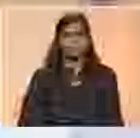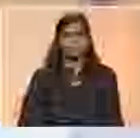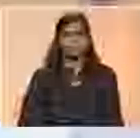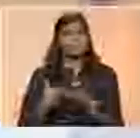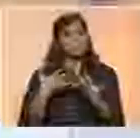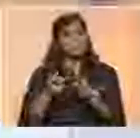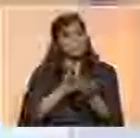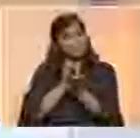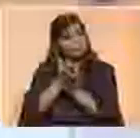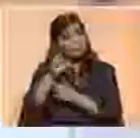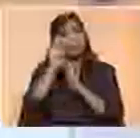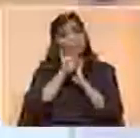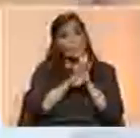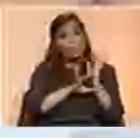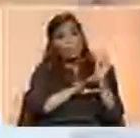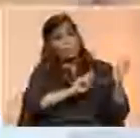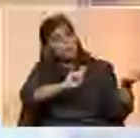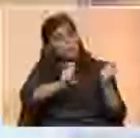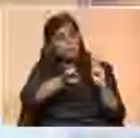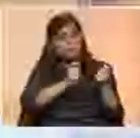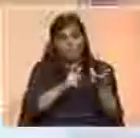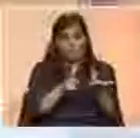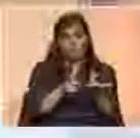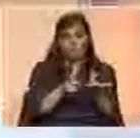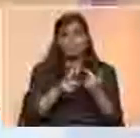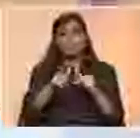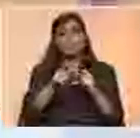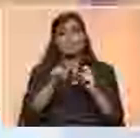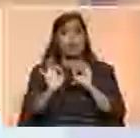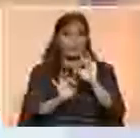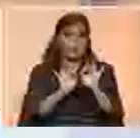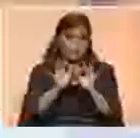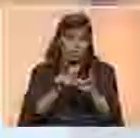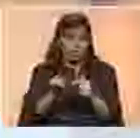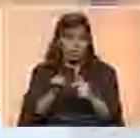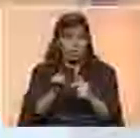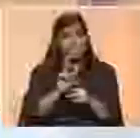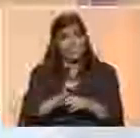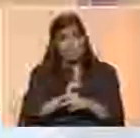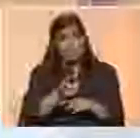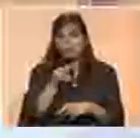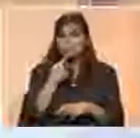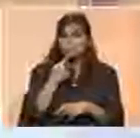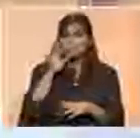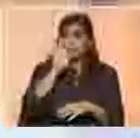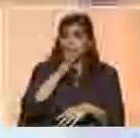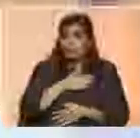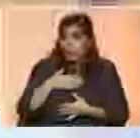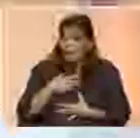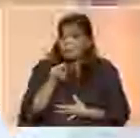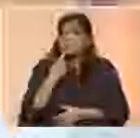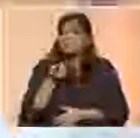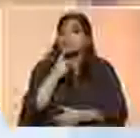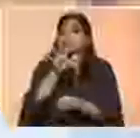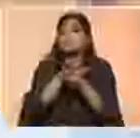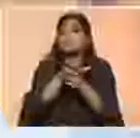Vamos então, durante este programa, discutir a dieta vegetariana, perceber até que ponto é que ela é completa, é saudável e perceber também qual é o cenário